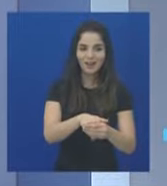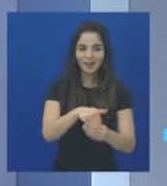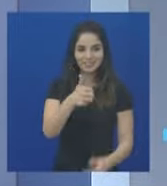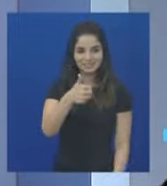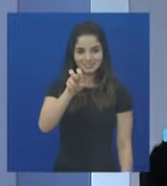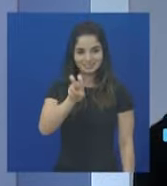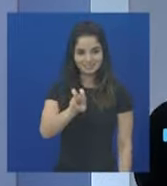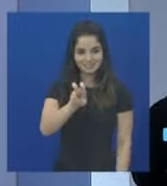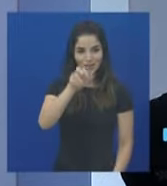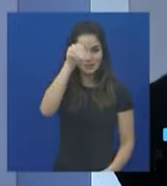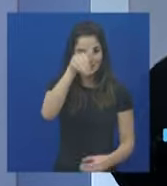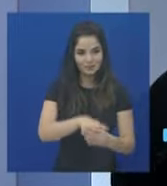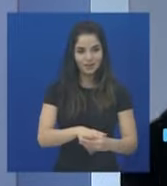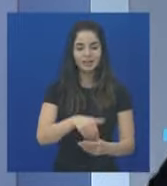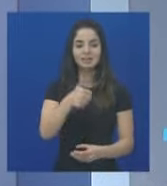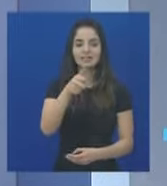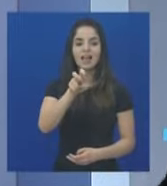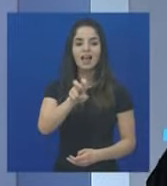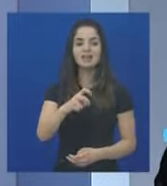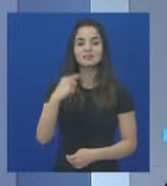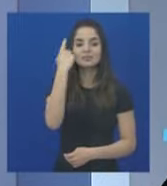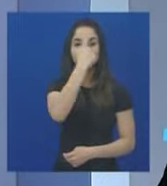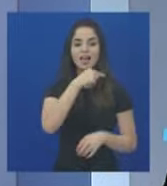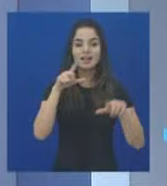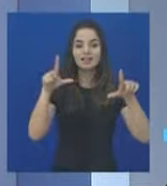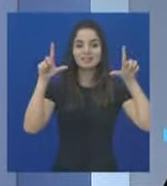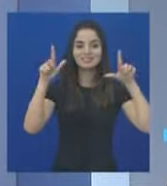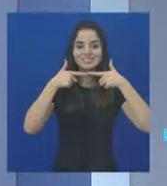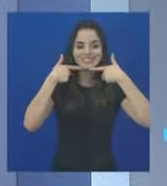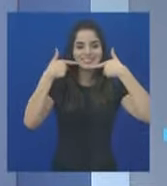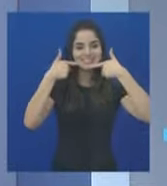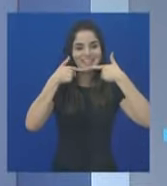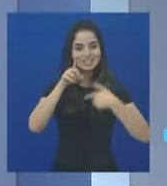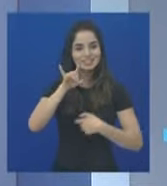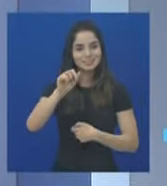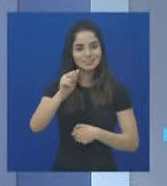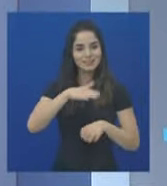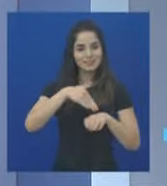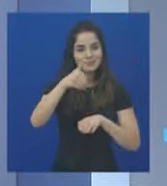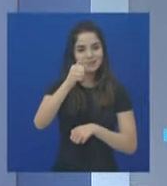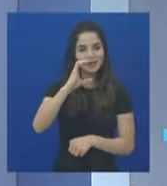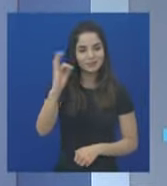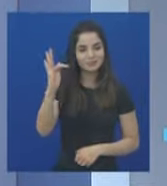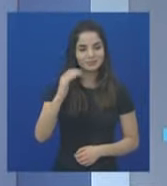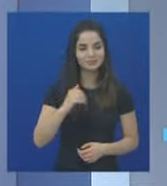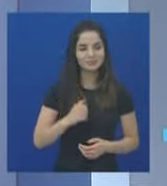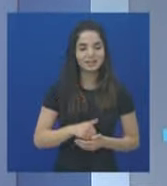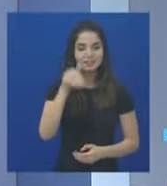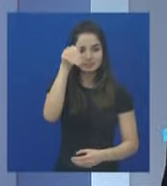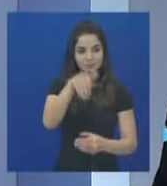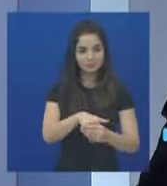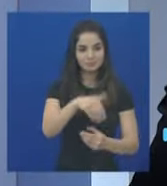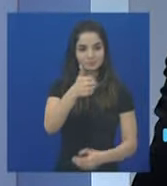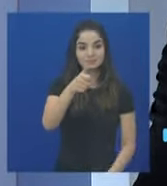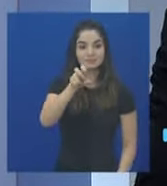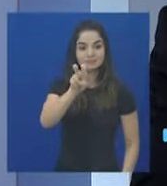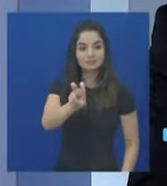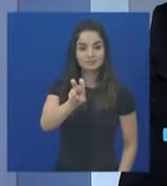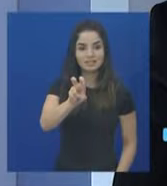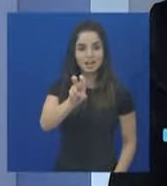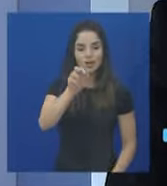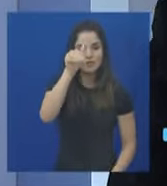vote no 15 que vai aparecer Marquinhos Mendes sorrindo para dias melhores para a nossa cidade. Vote no 15 que é o voto da